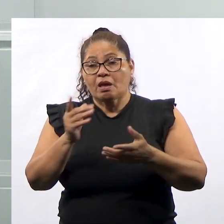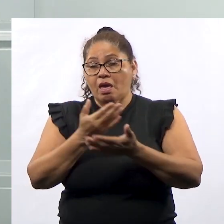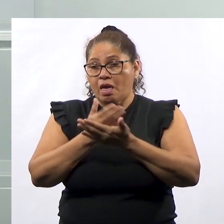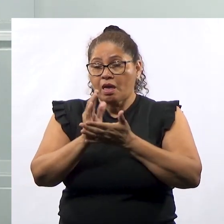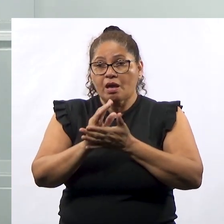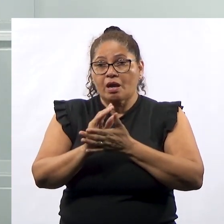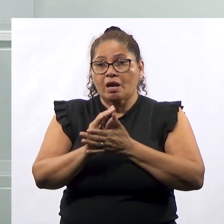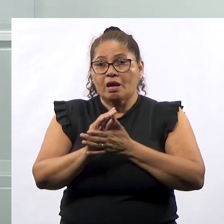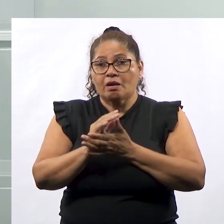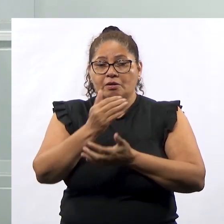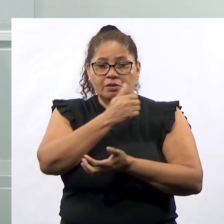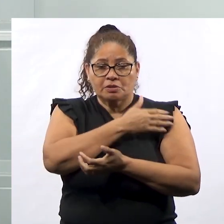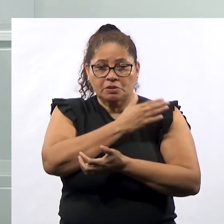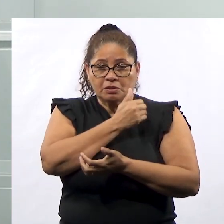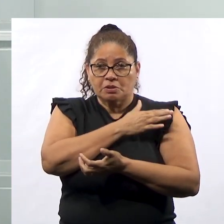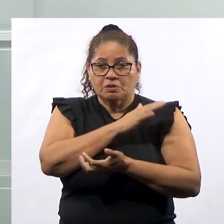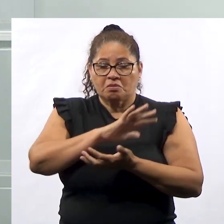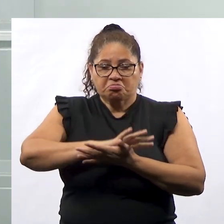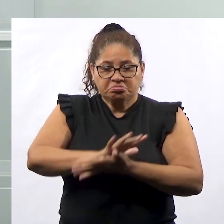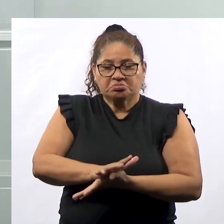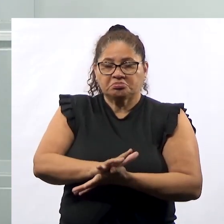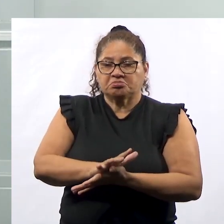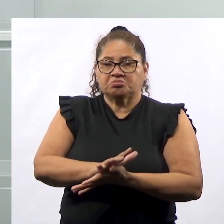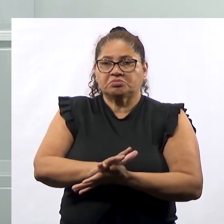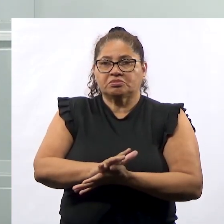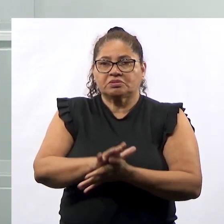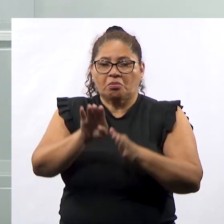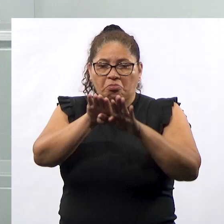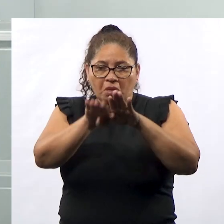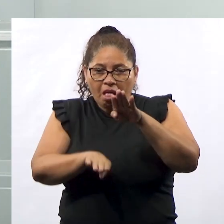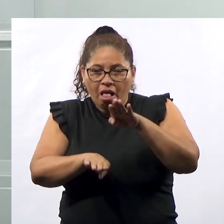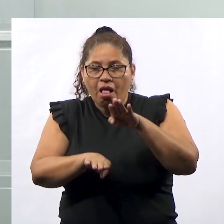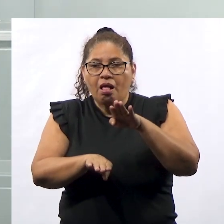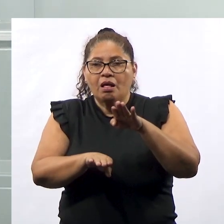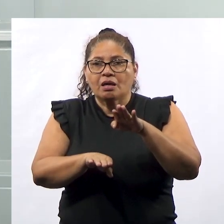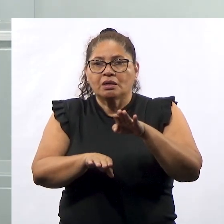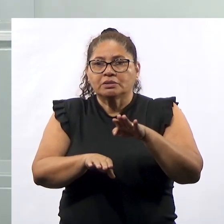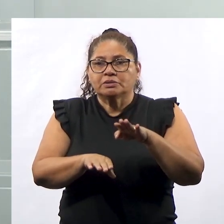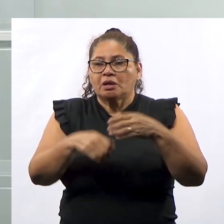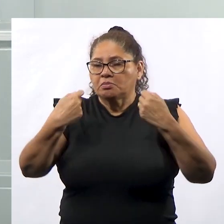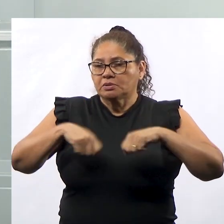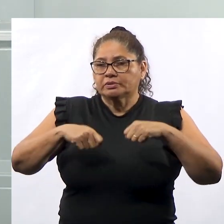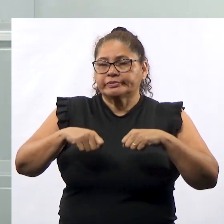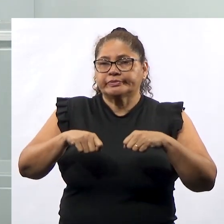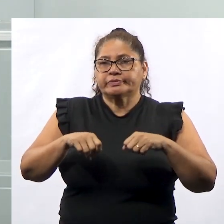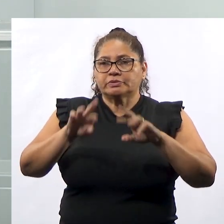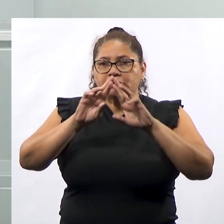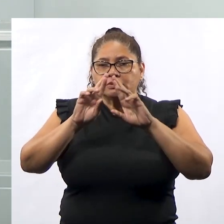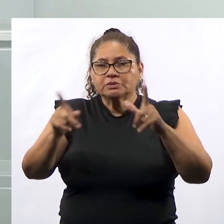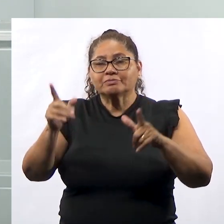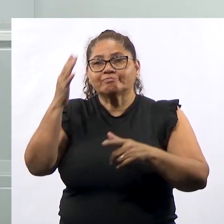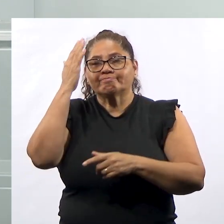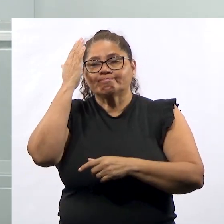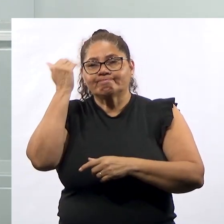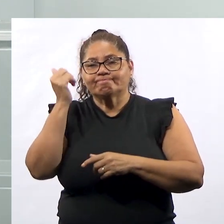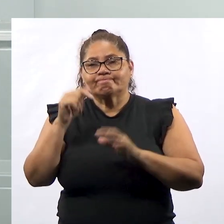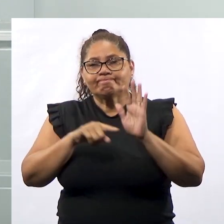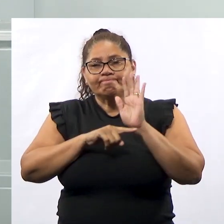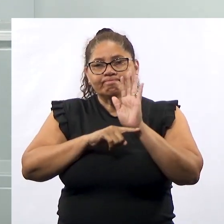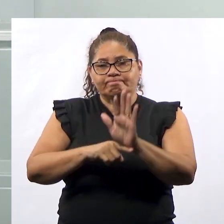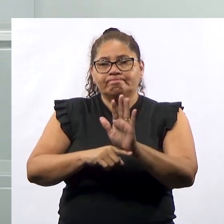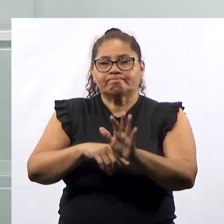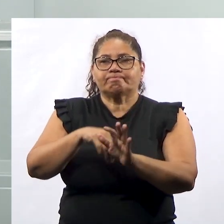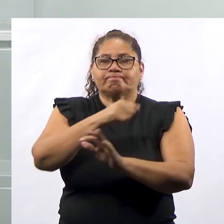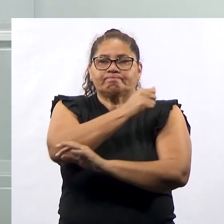algo discriminatório ou que possa inferiorizar. É preciso reconhecer a diferença para saber ajudar